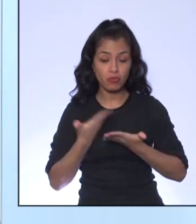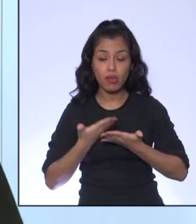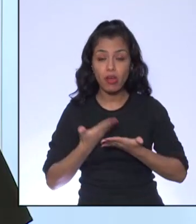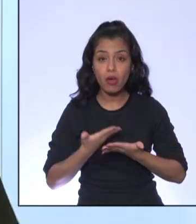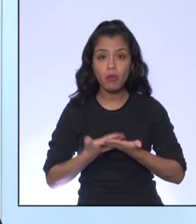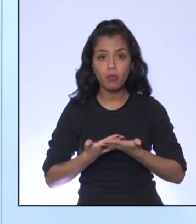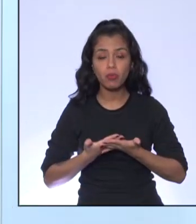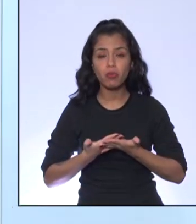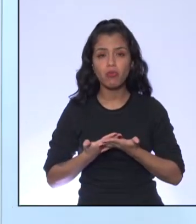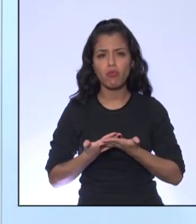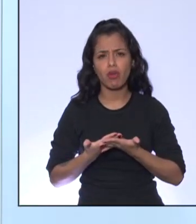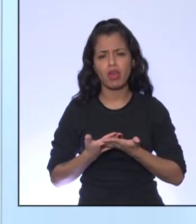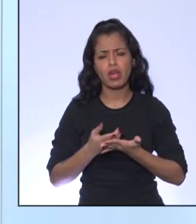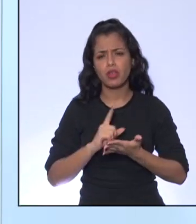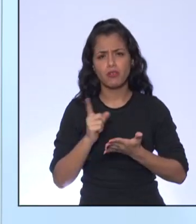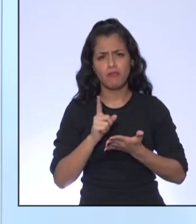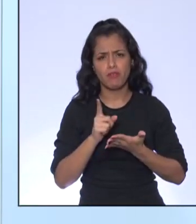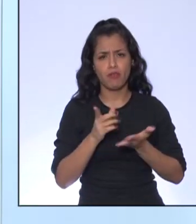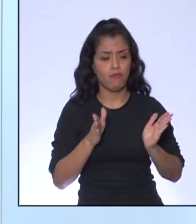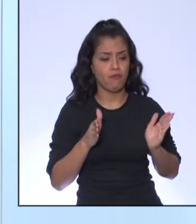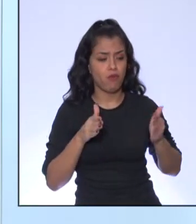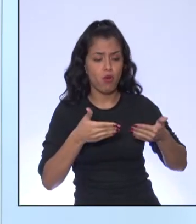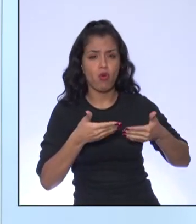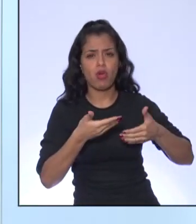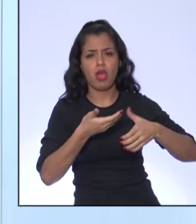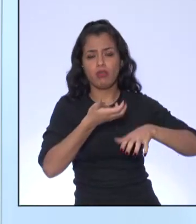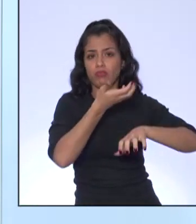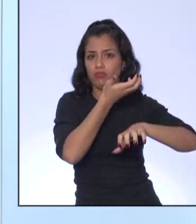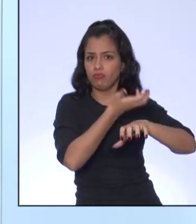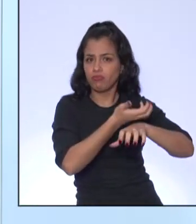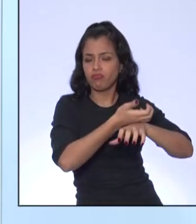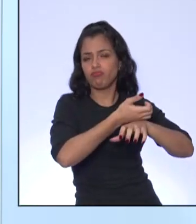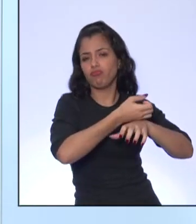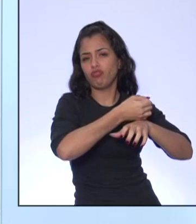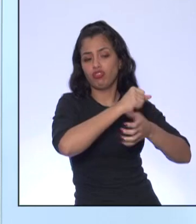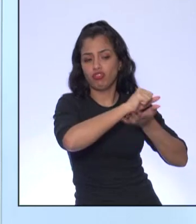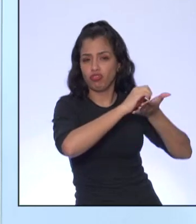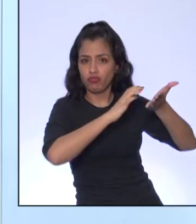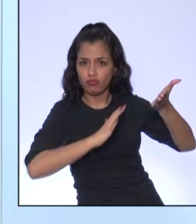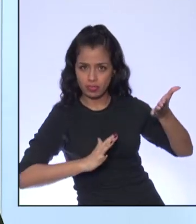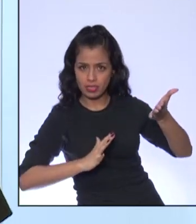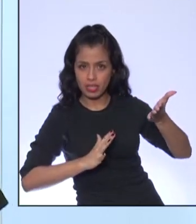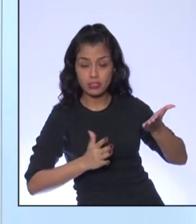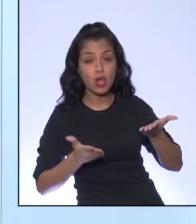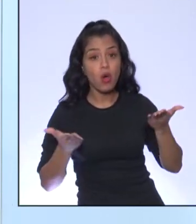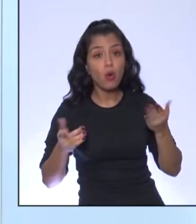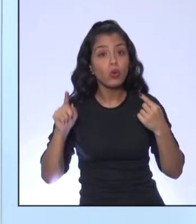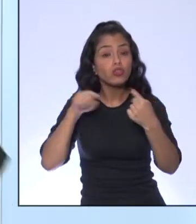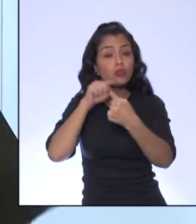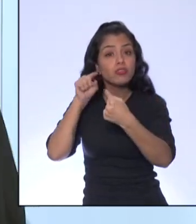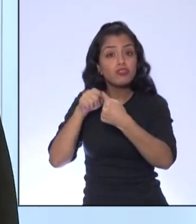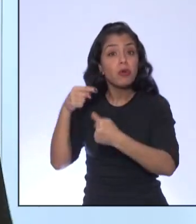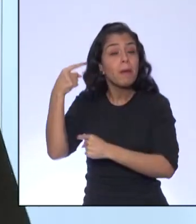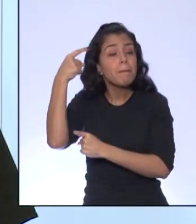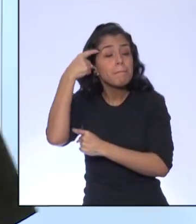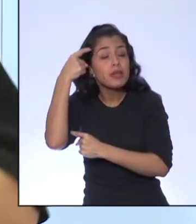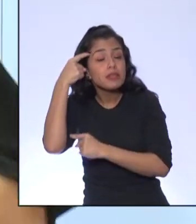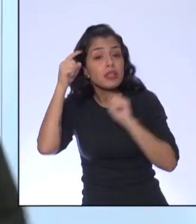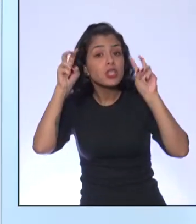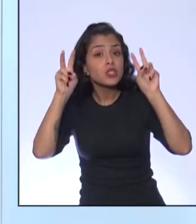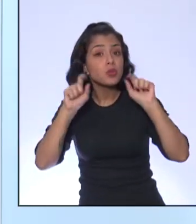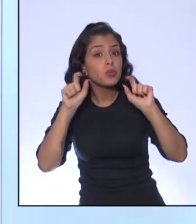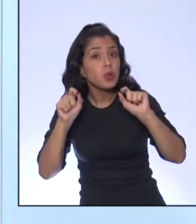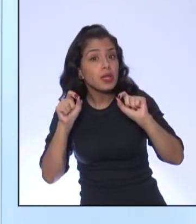ainda não vamos trabalhar com as atividades do caderno do aluno. O nosso objetivo vai ser pensar um pouquinho sobre